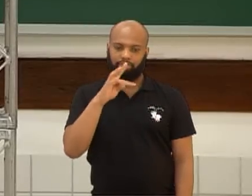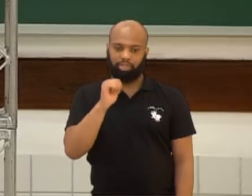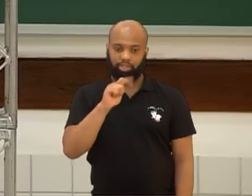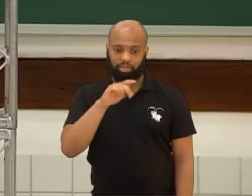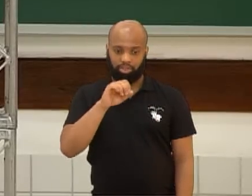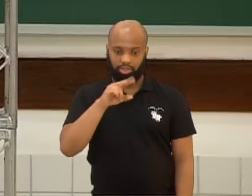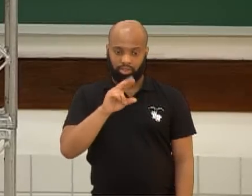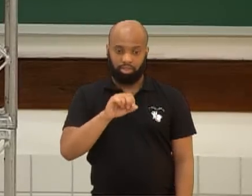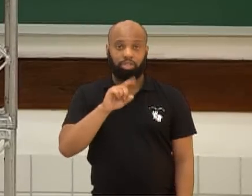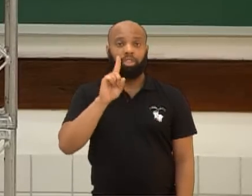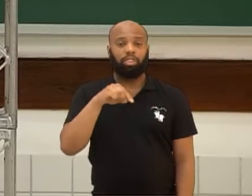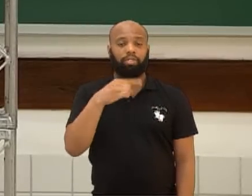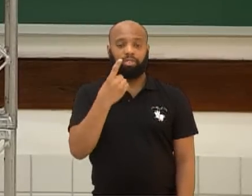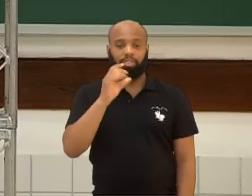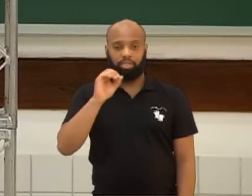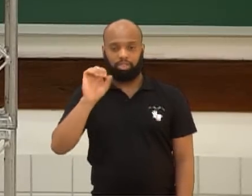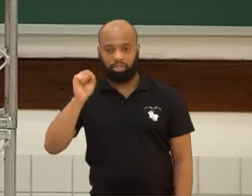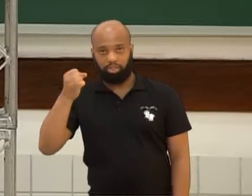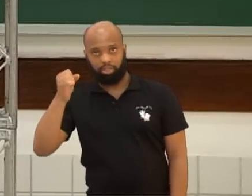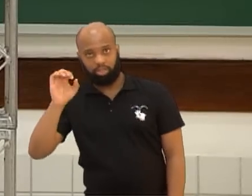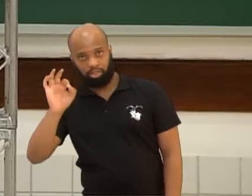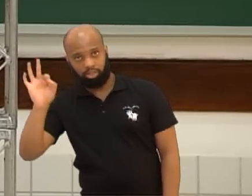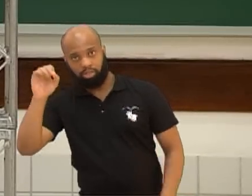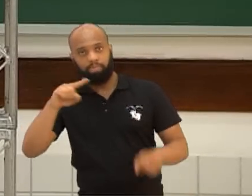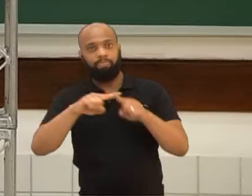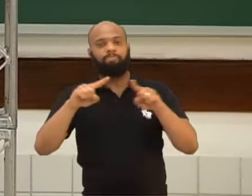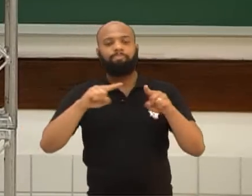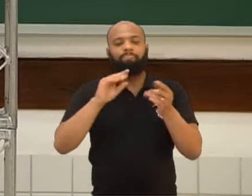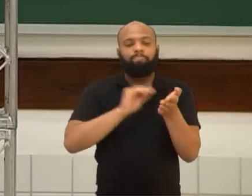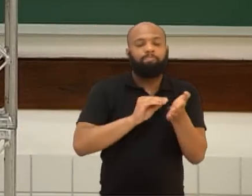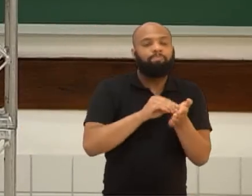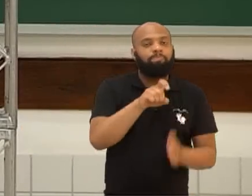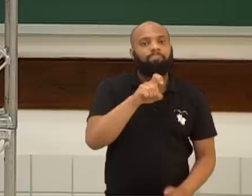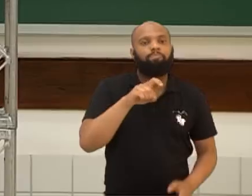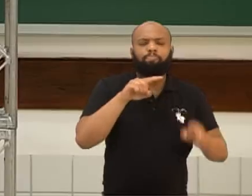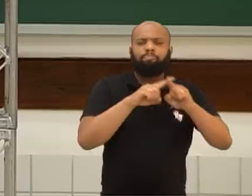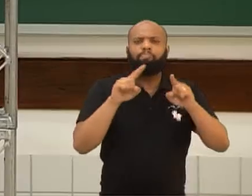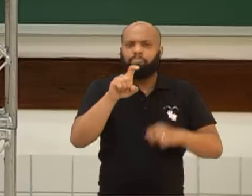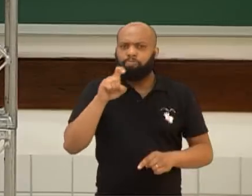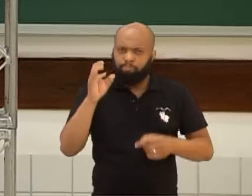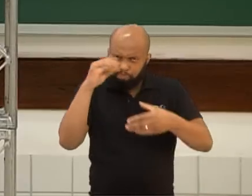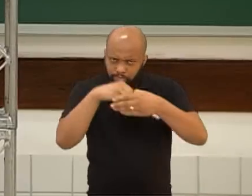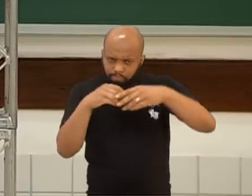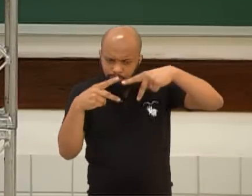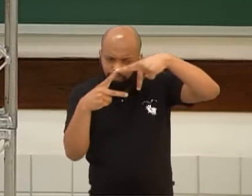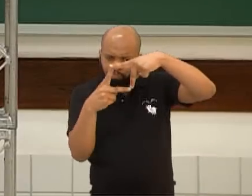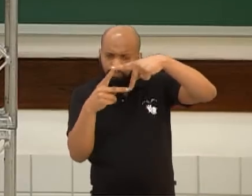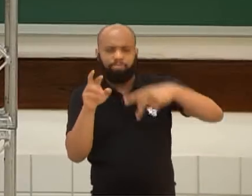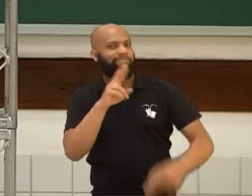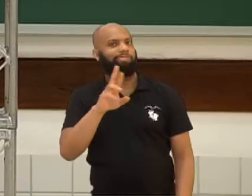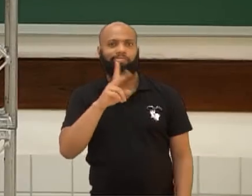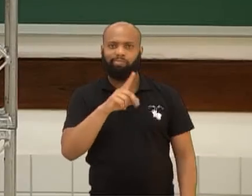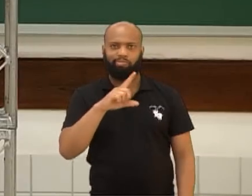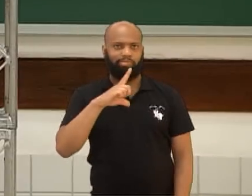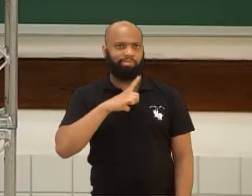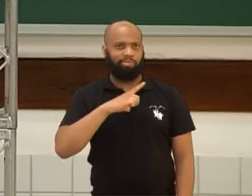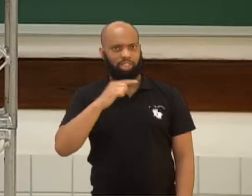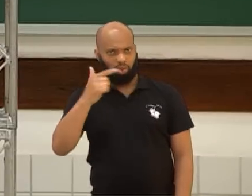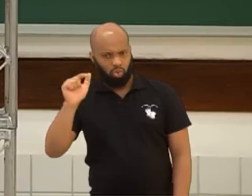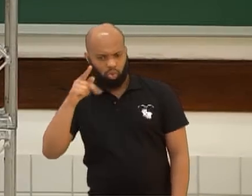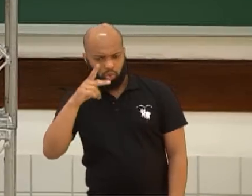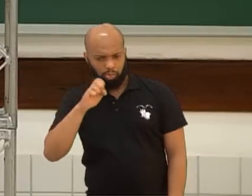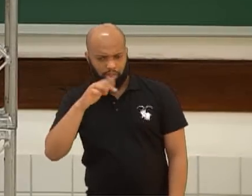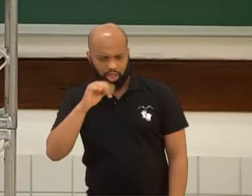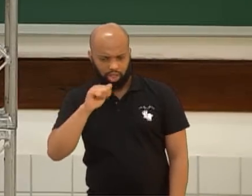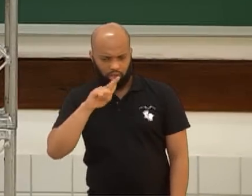E nós temos que calcular o x, só que o x não está nem dentro do quadrado e nem interno ao